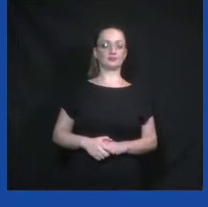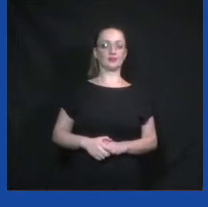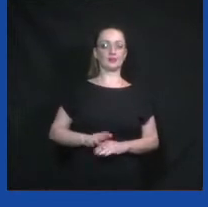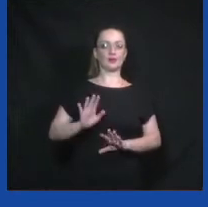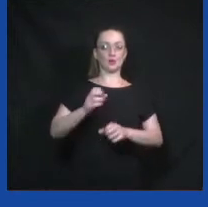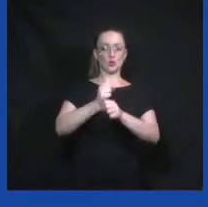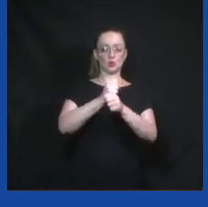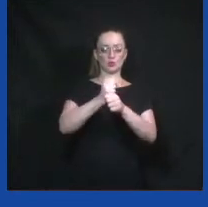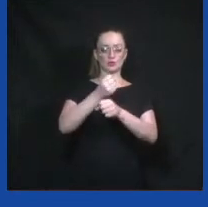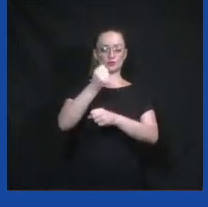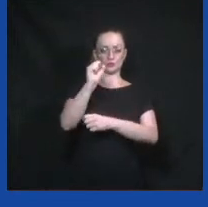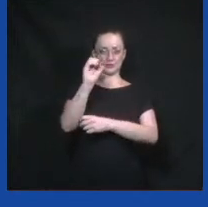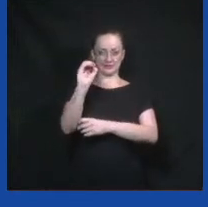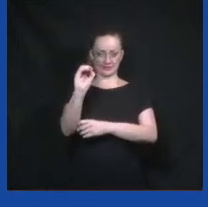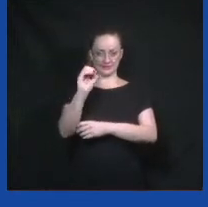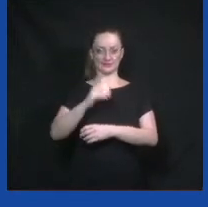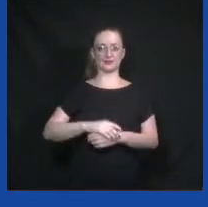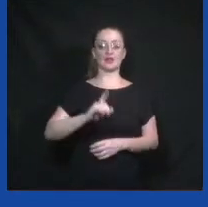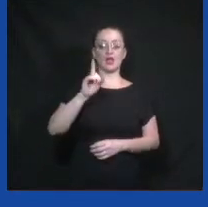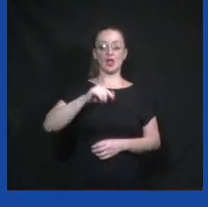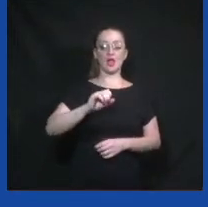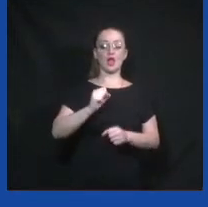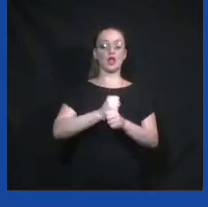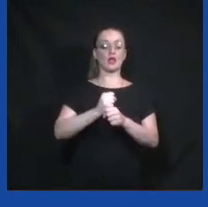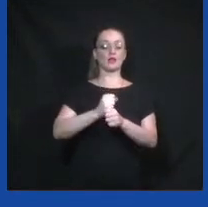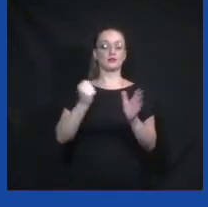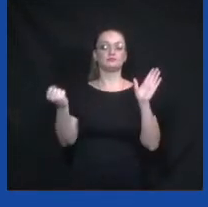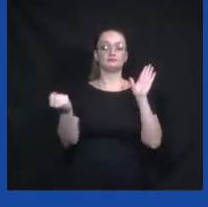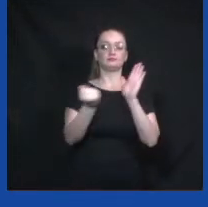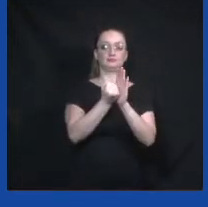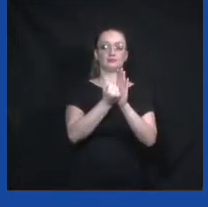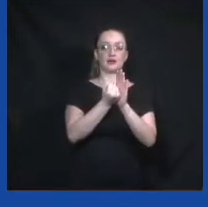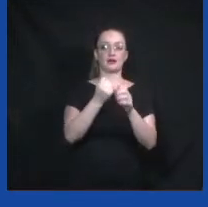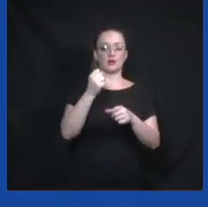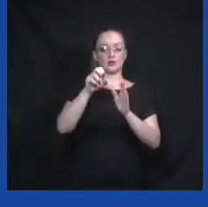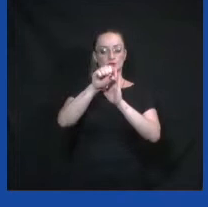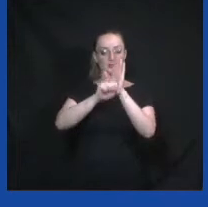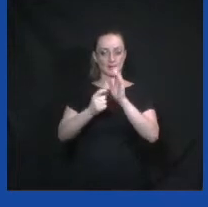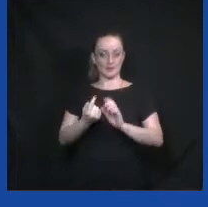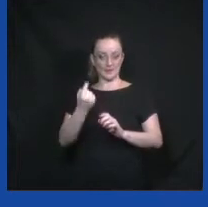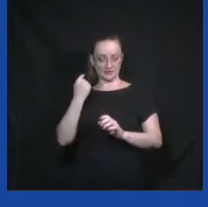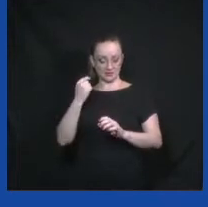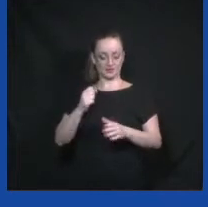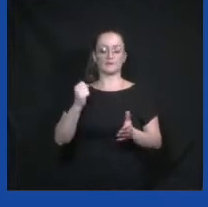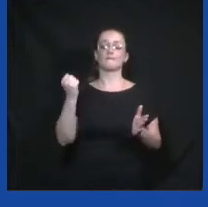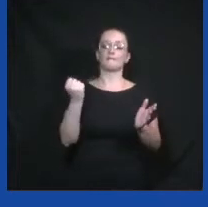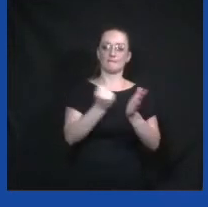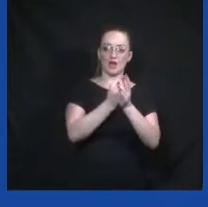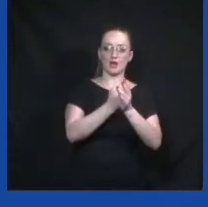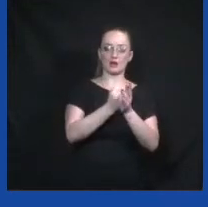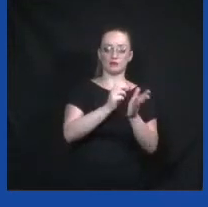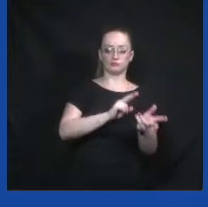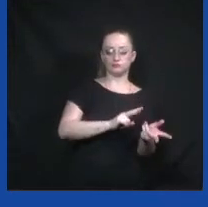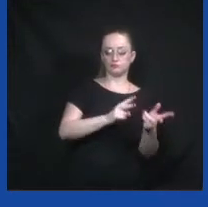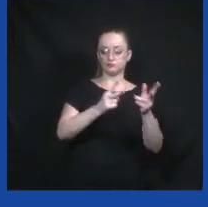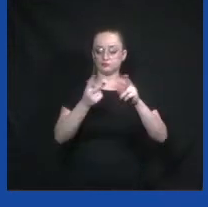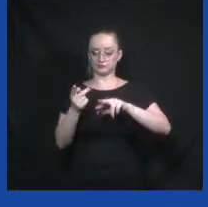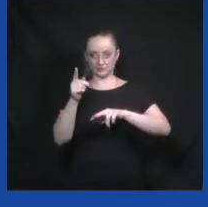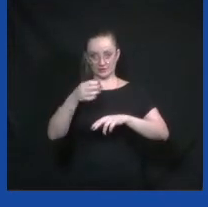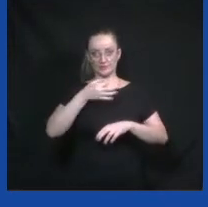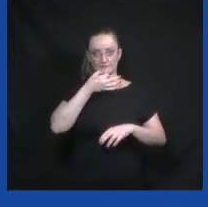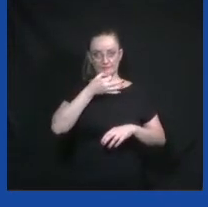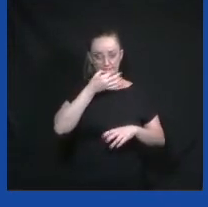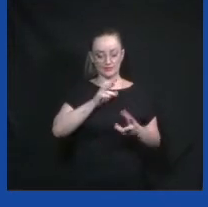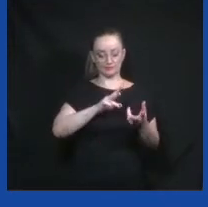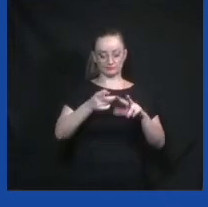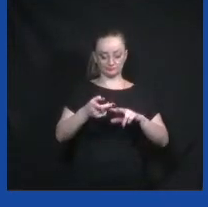80 são os anos que marcam, do século passado, né? São os anos que marcam essa passagem que o Diego observou, né? Quer dizer, a